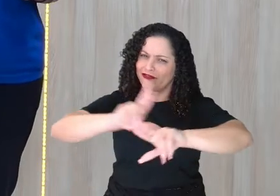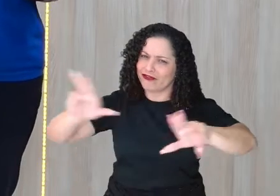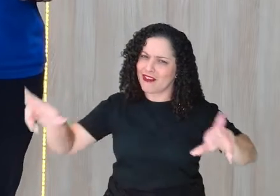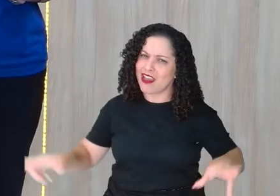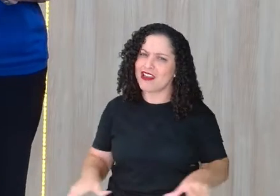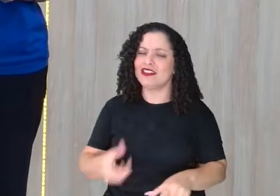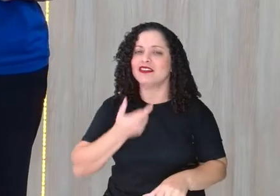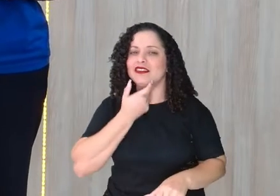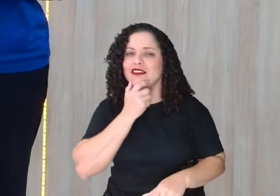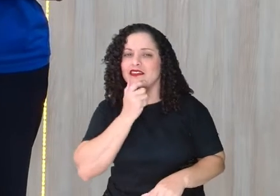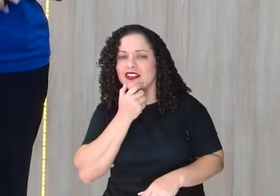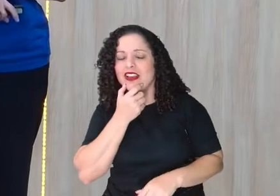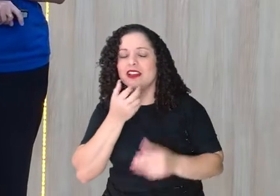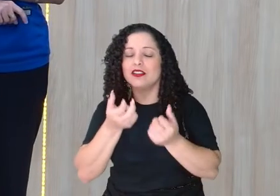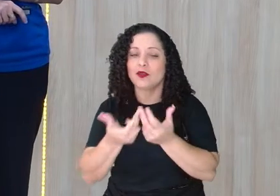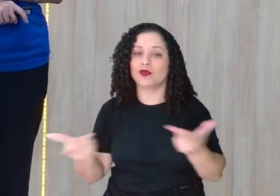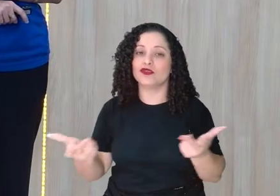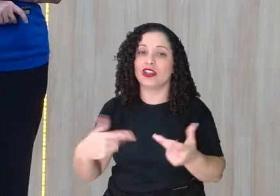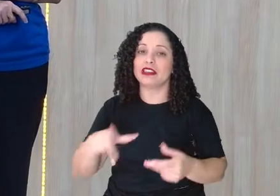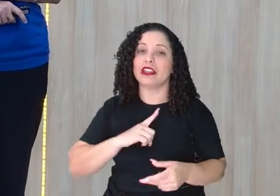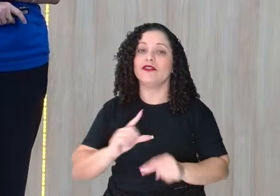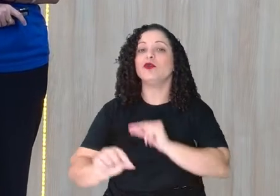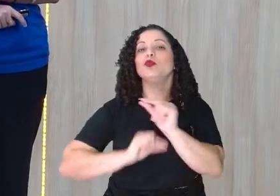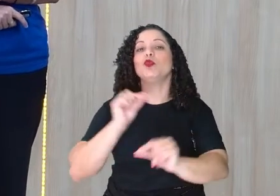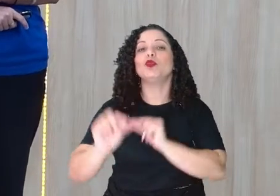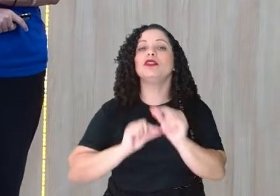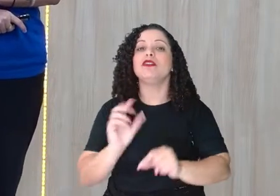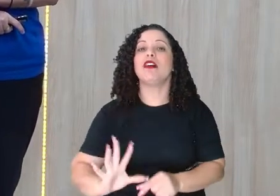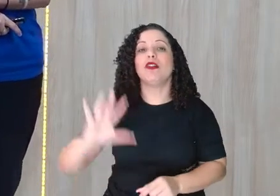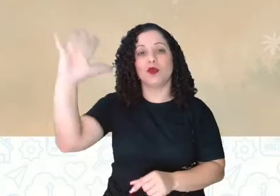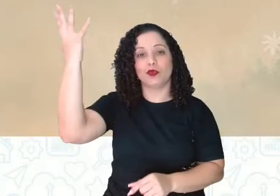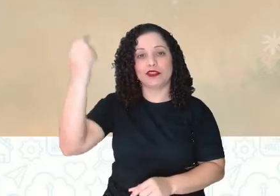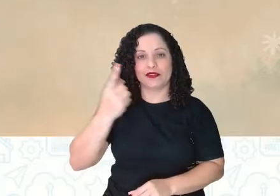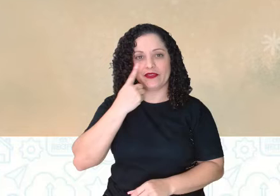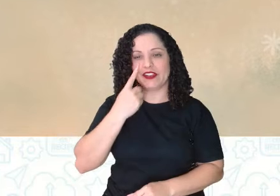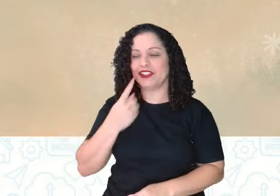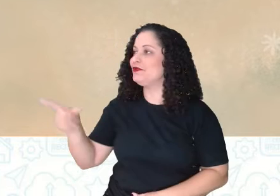da Inglaterra, teve outro fator. Vejam aí no slide.